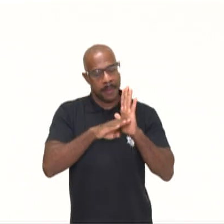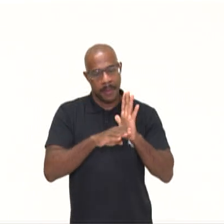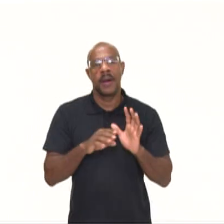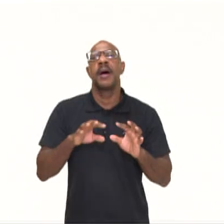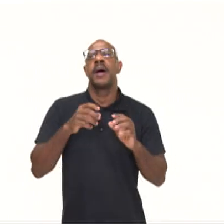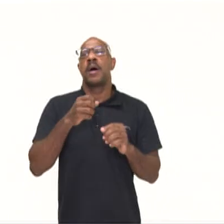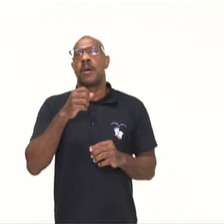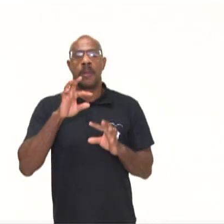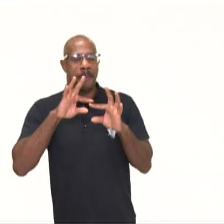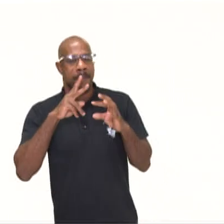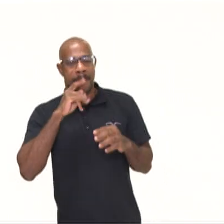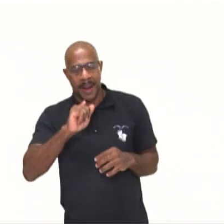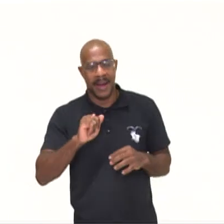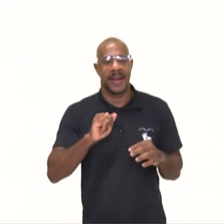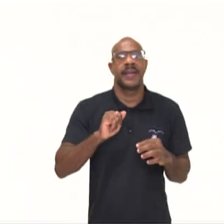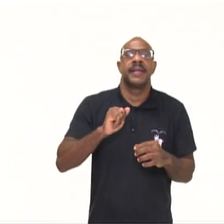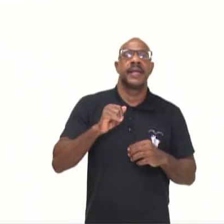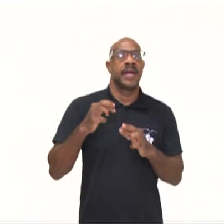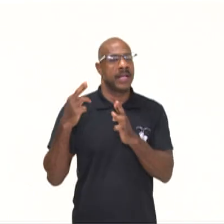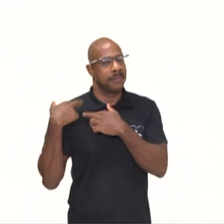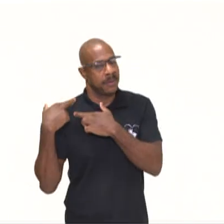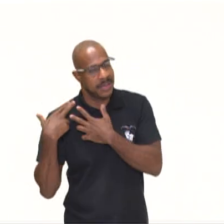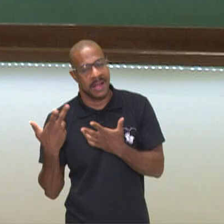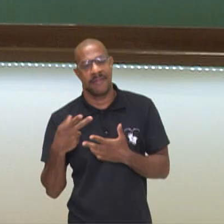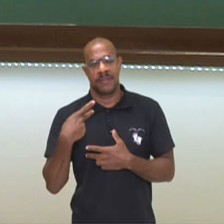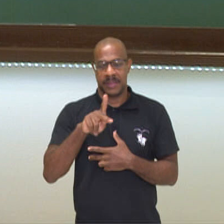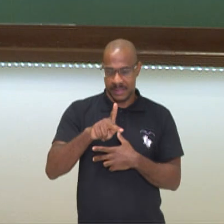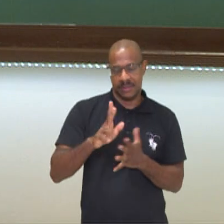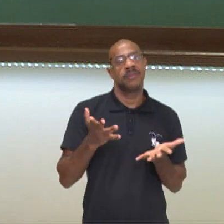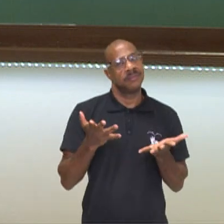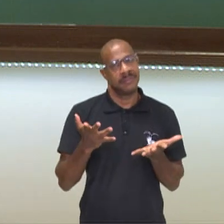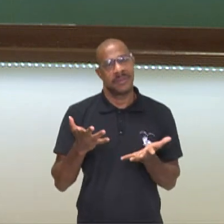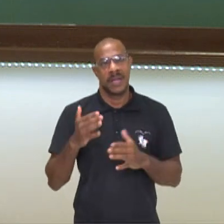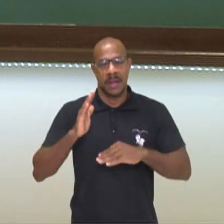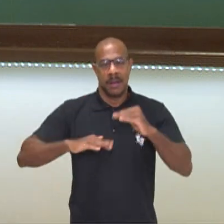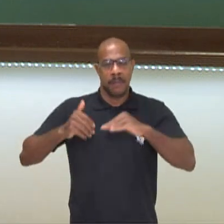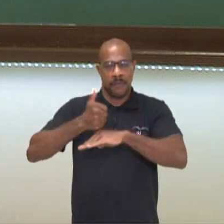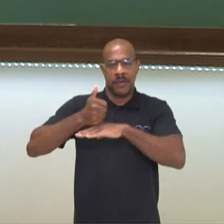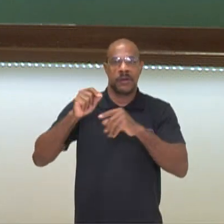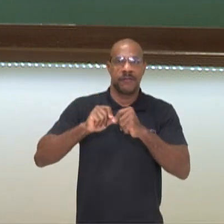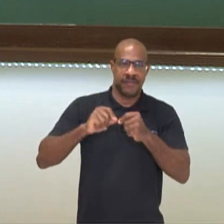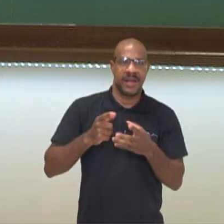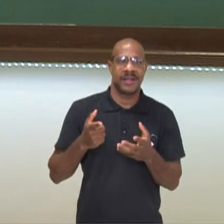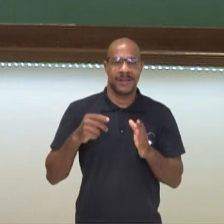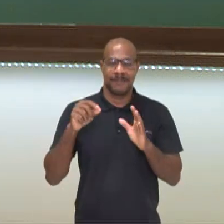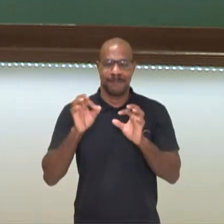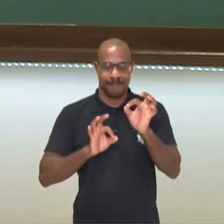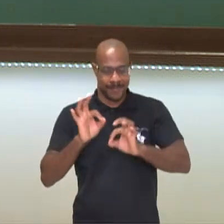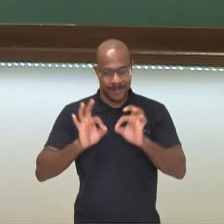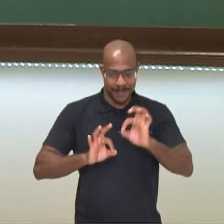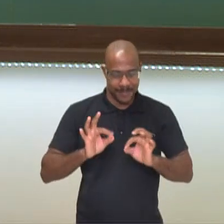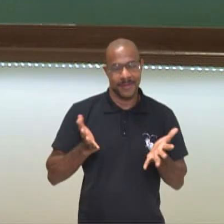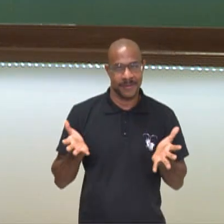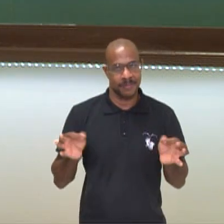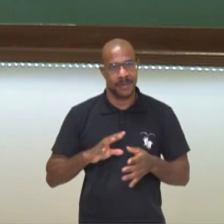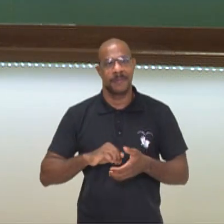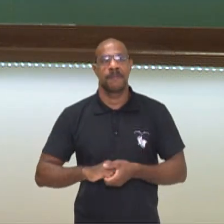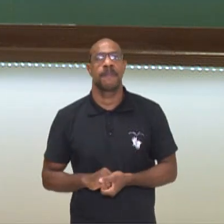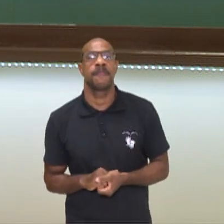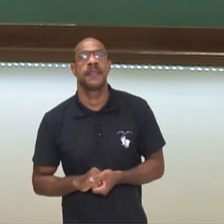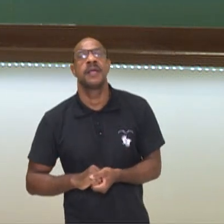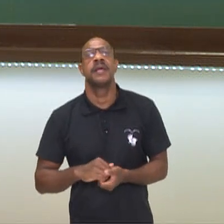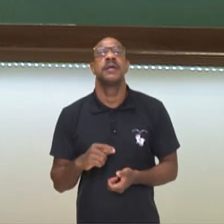ou responsáveis sobre as profissões ou ocupações que exerce tão assim e suas conversamos aulas pelos